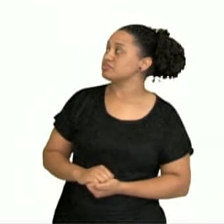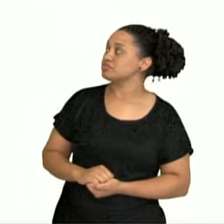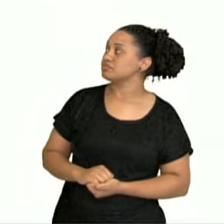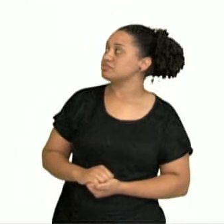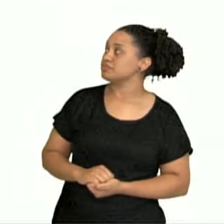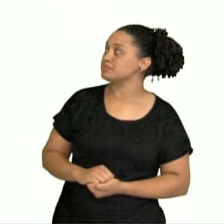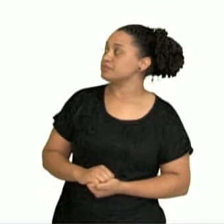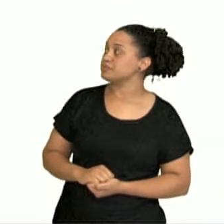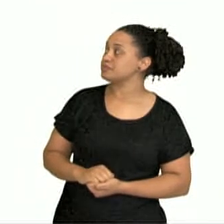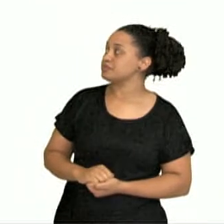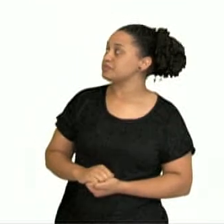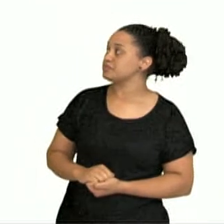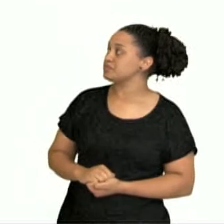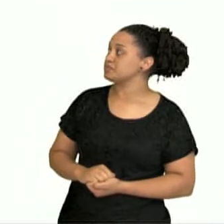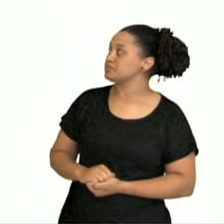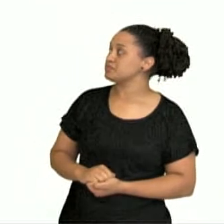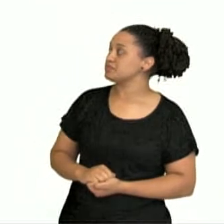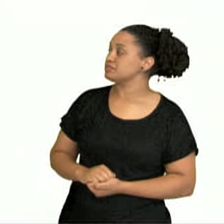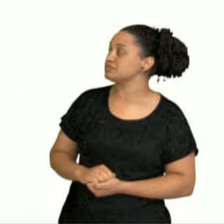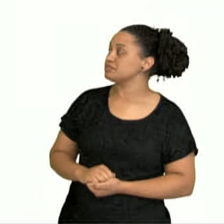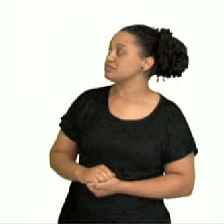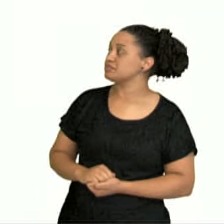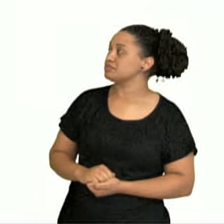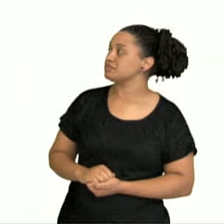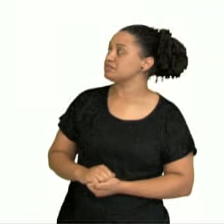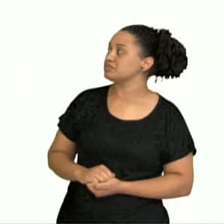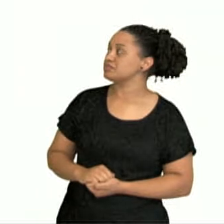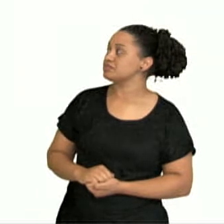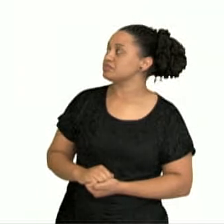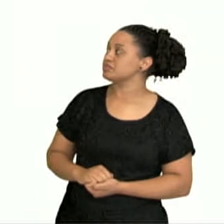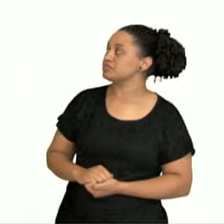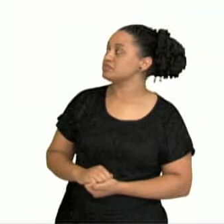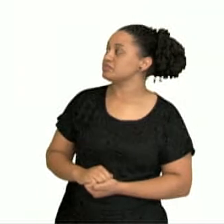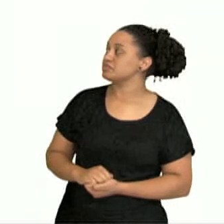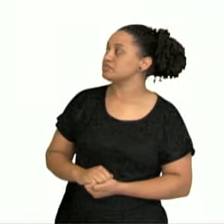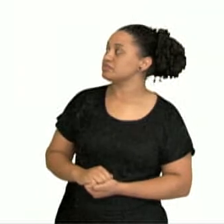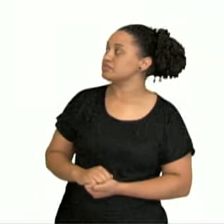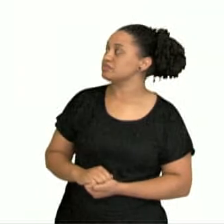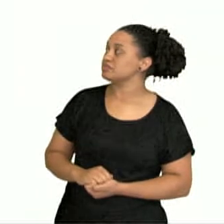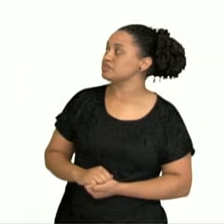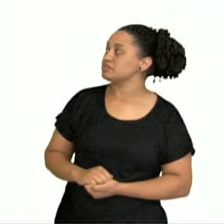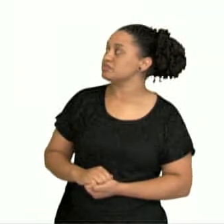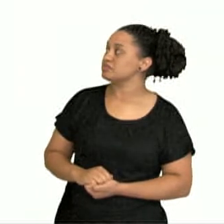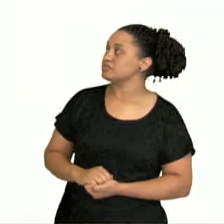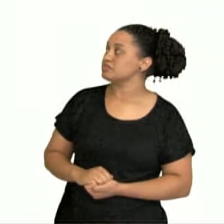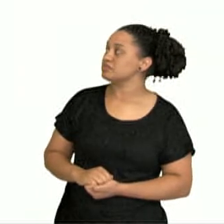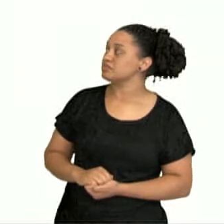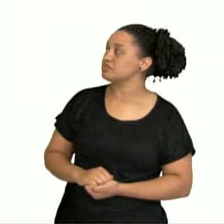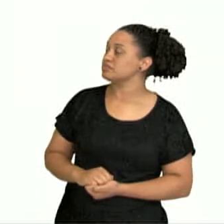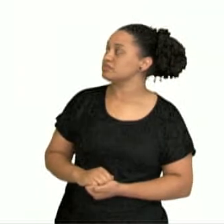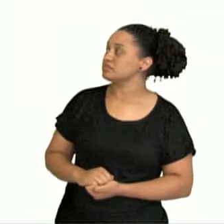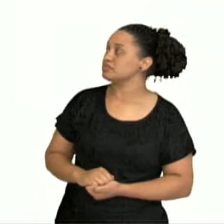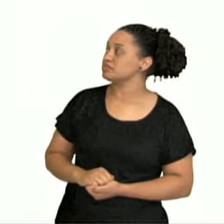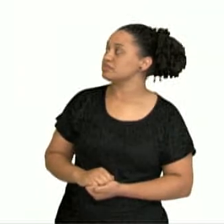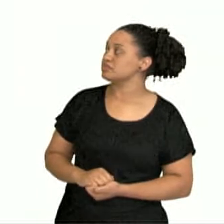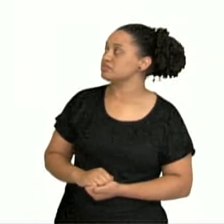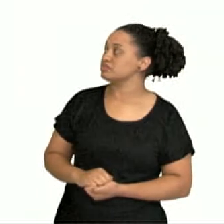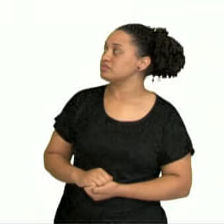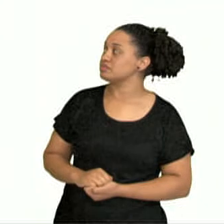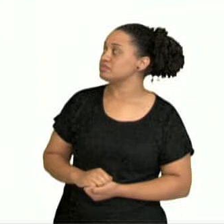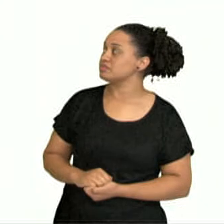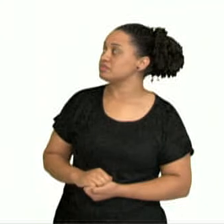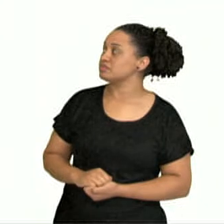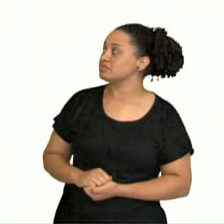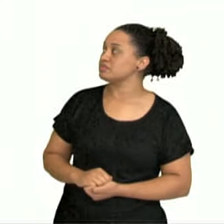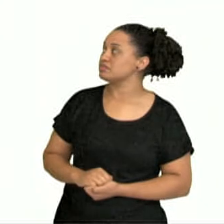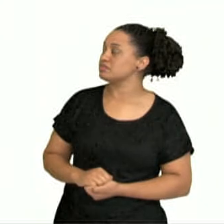É considerado um dos mais importantes de seu país e de Latinoamérica. Mescla o gênero folclórico com o